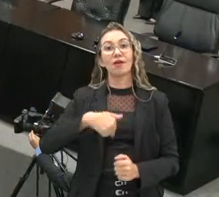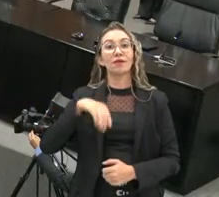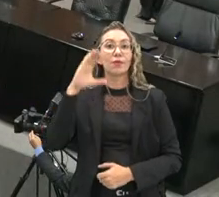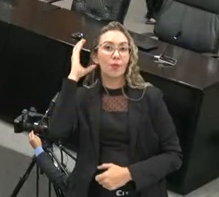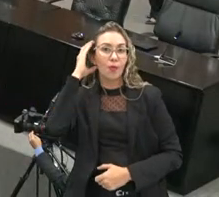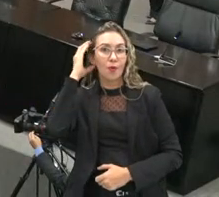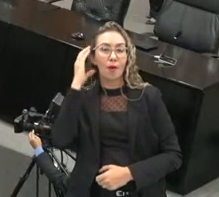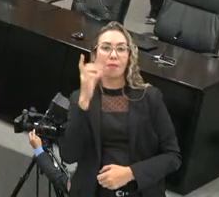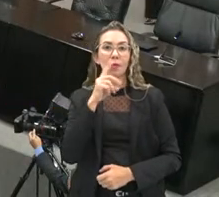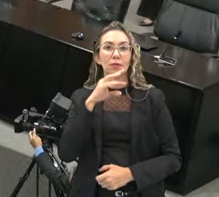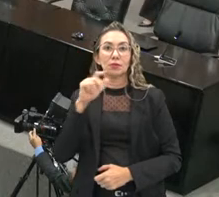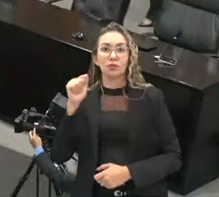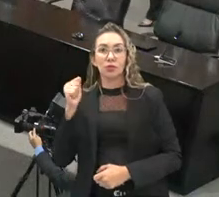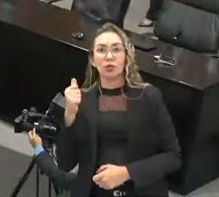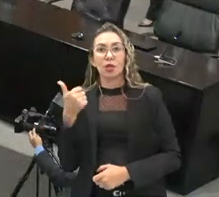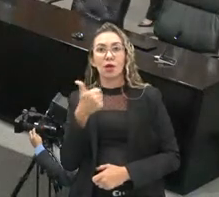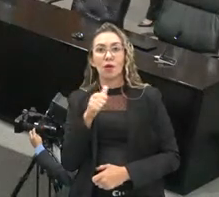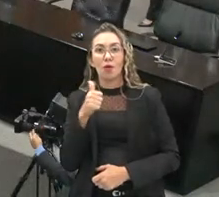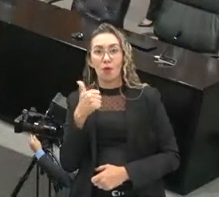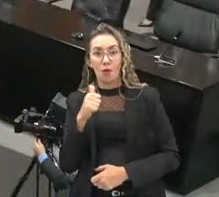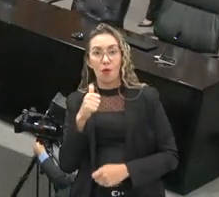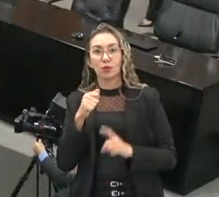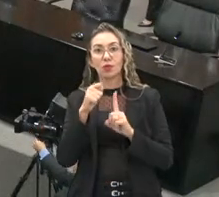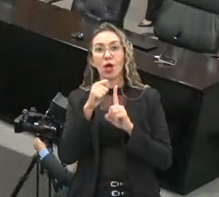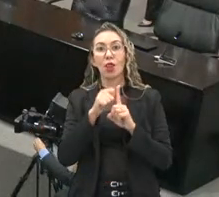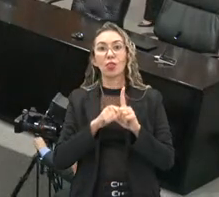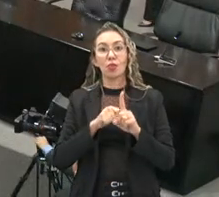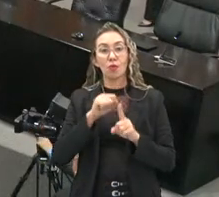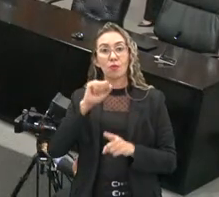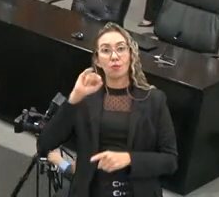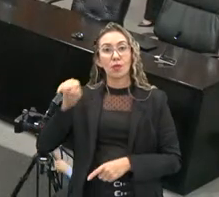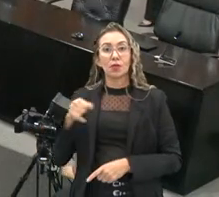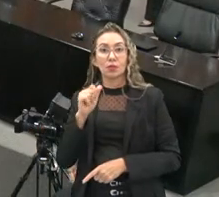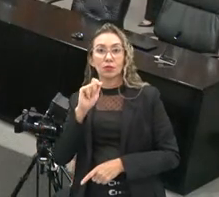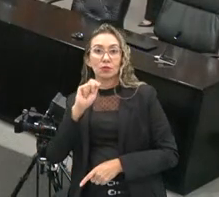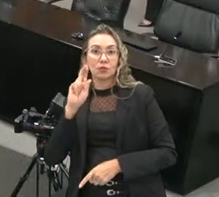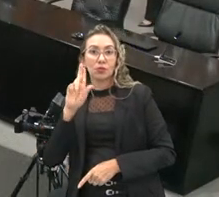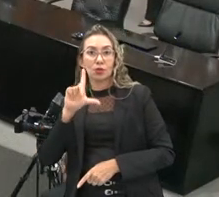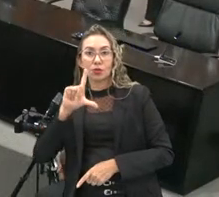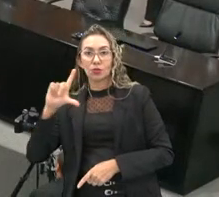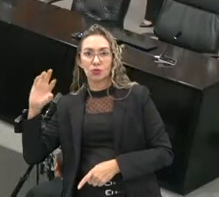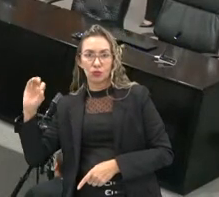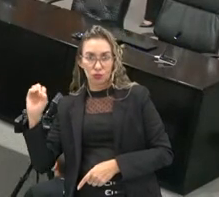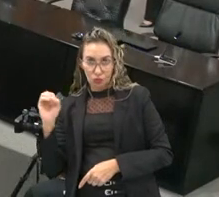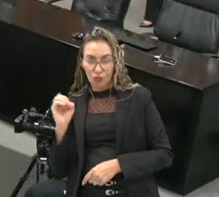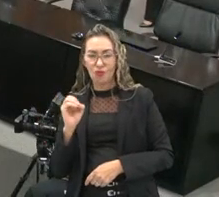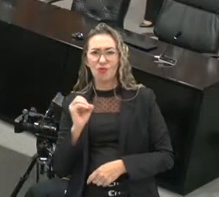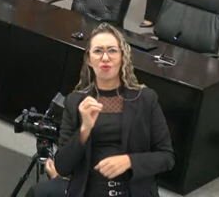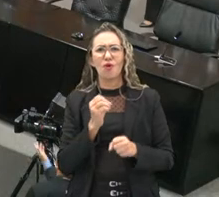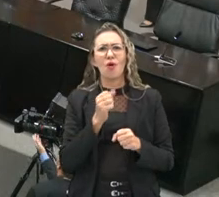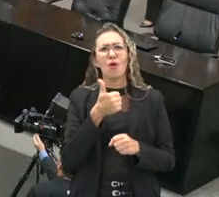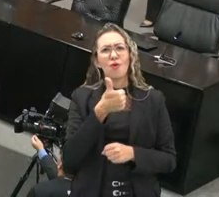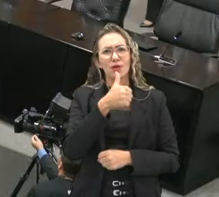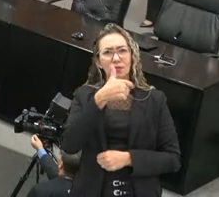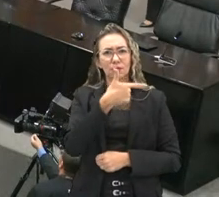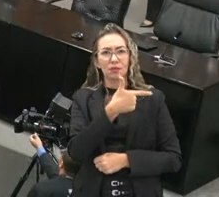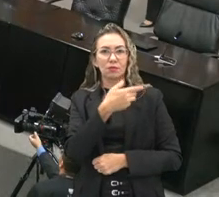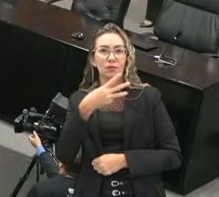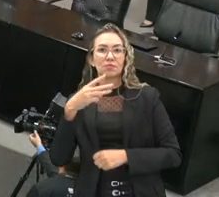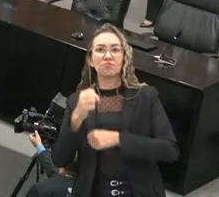11 de julho de 1900, exatamente há 123 anos atrás.